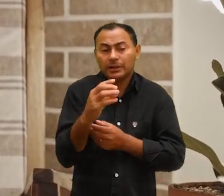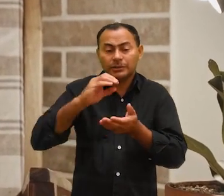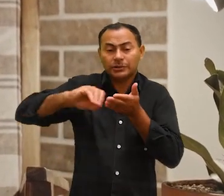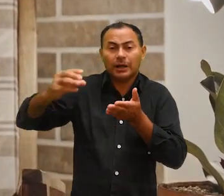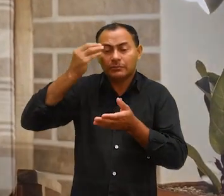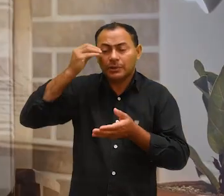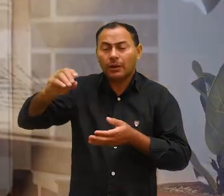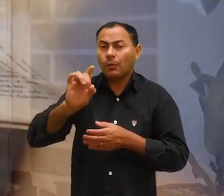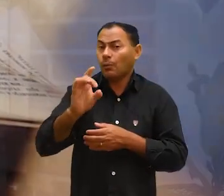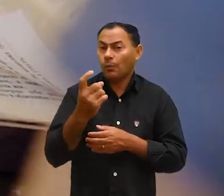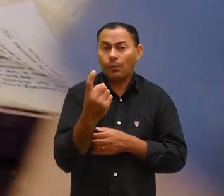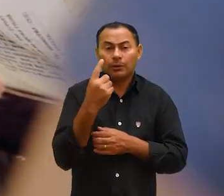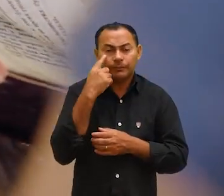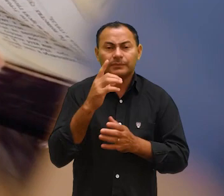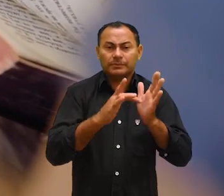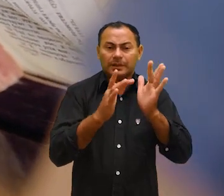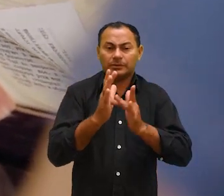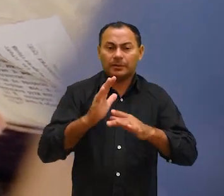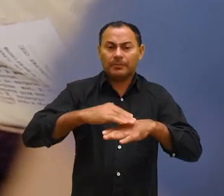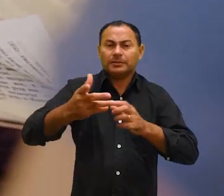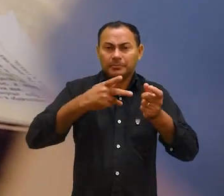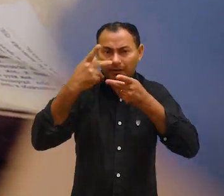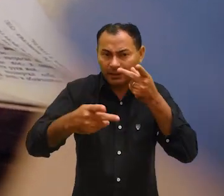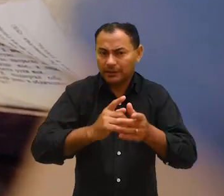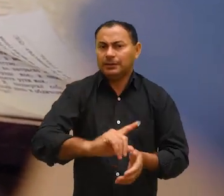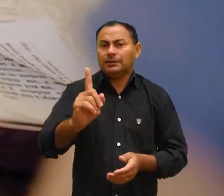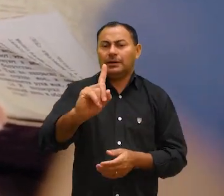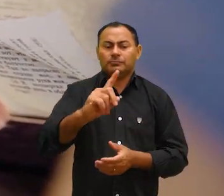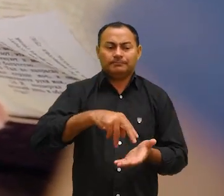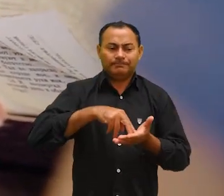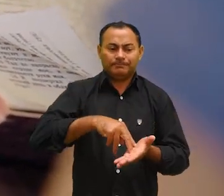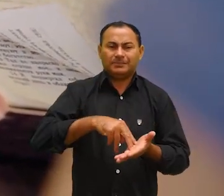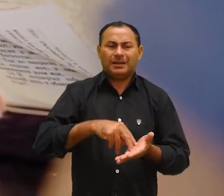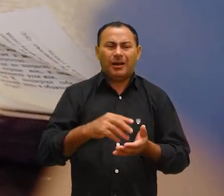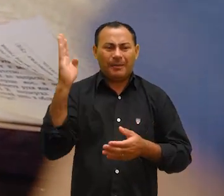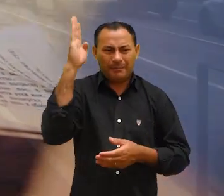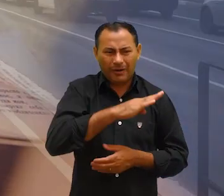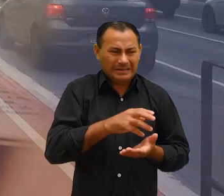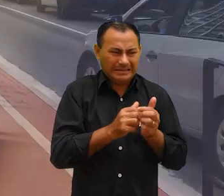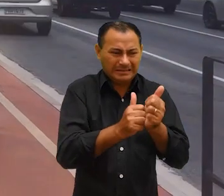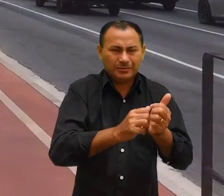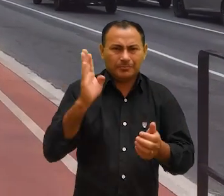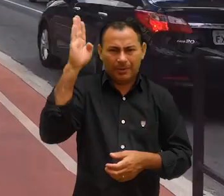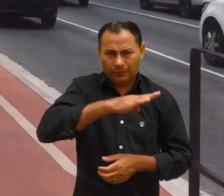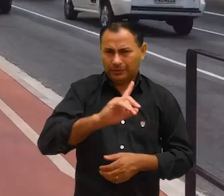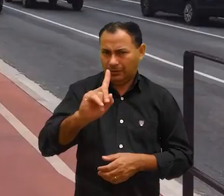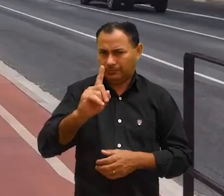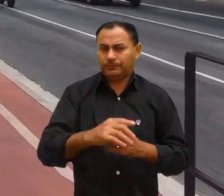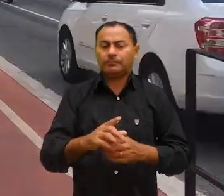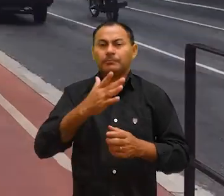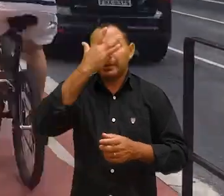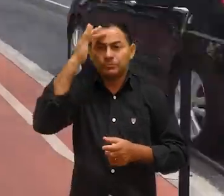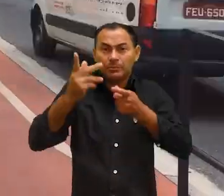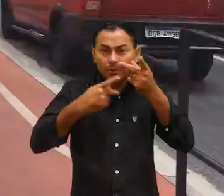vai tirar é um olho. Jesus agora estava indo além ao dizer: não resistam ao perverso. Ouvimos pessoas dizerem